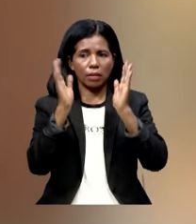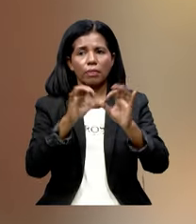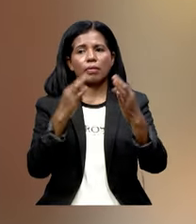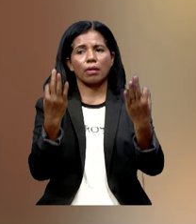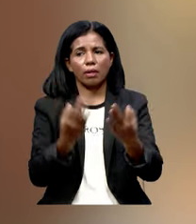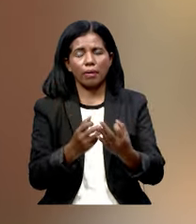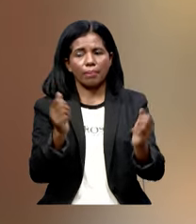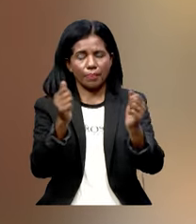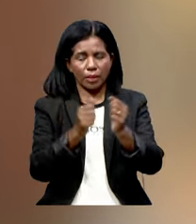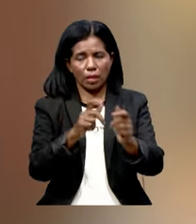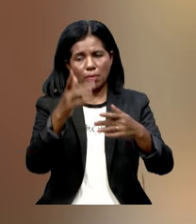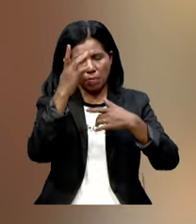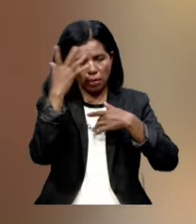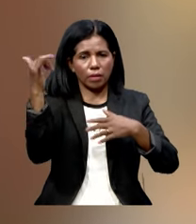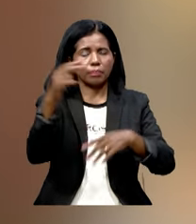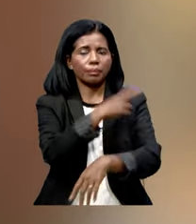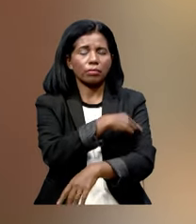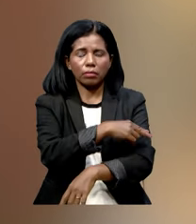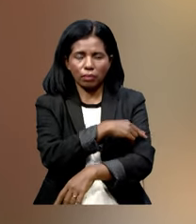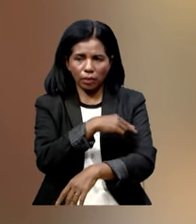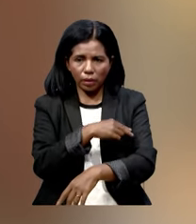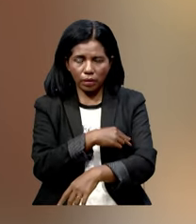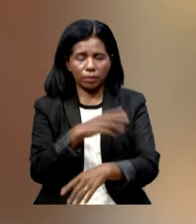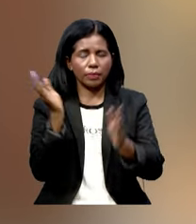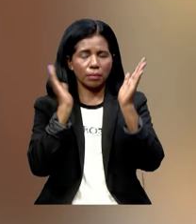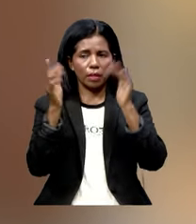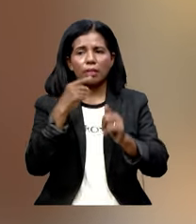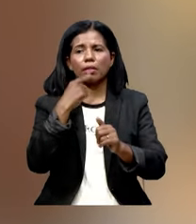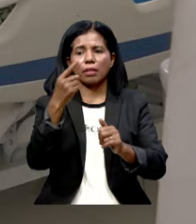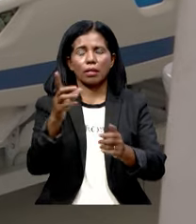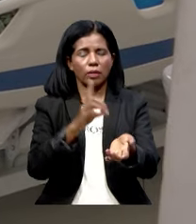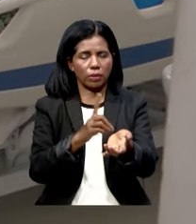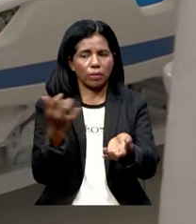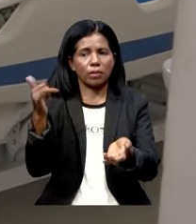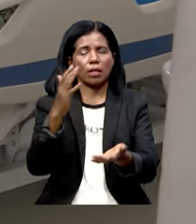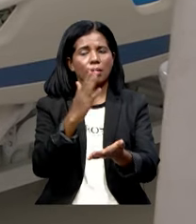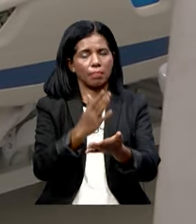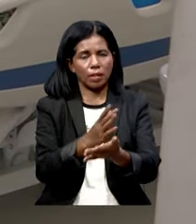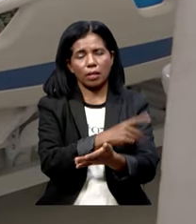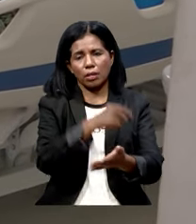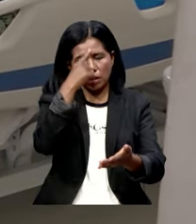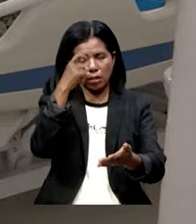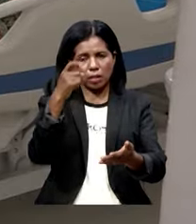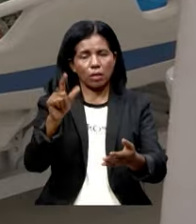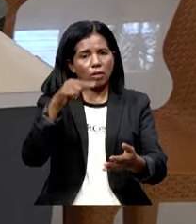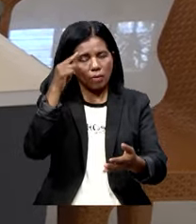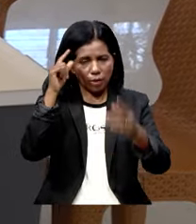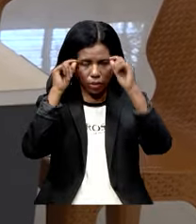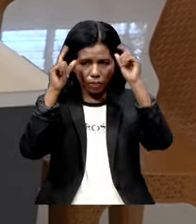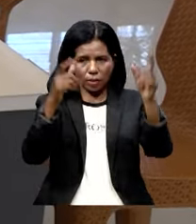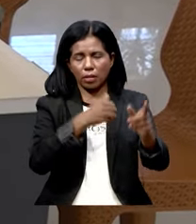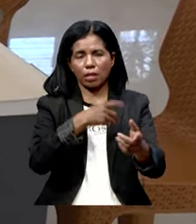paciente nebe acompanha paciente Sira e hospital Kuala Lumpur, Malásia, Teten, médico Sira para tratamento, né? Horazão, governo Timor-Leste,